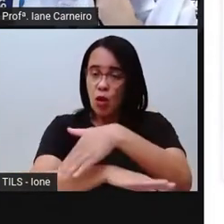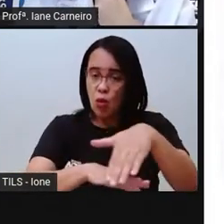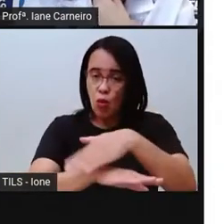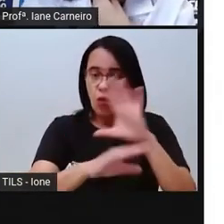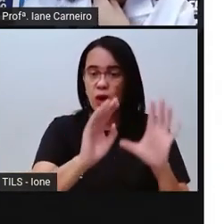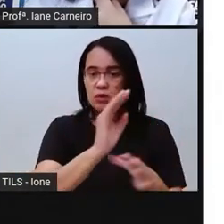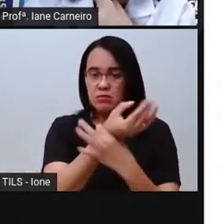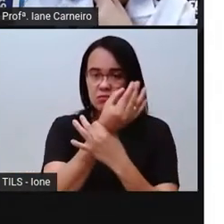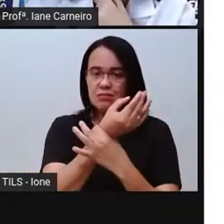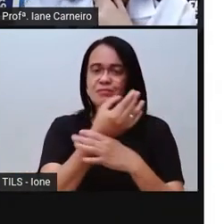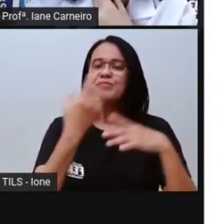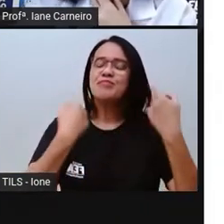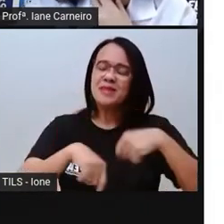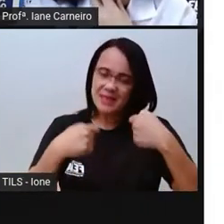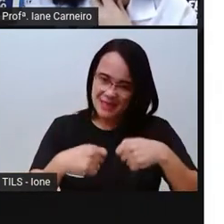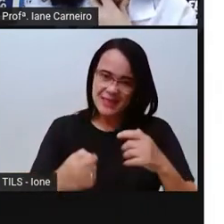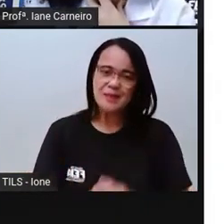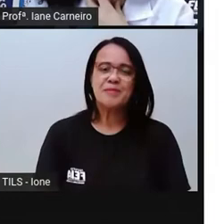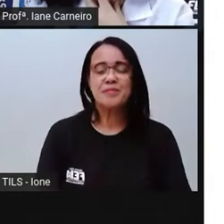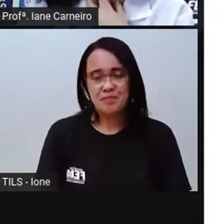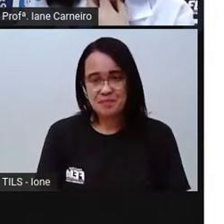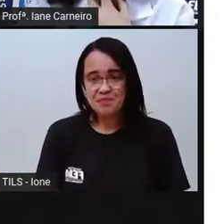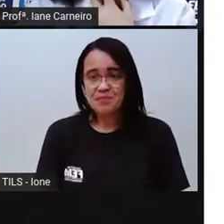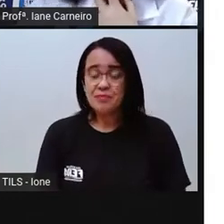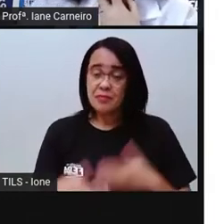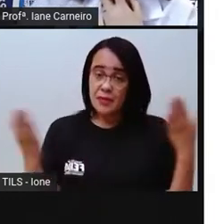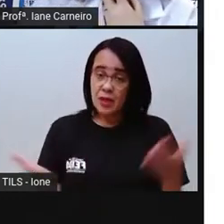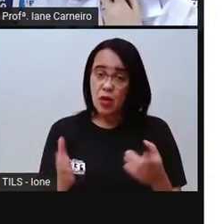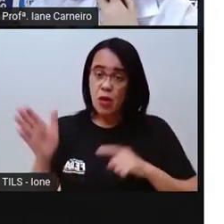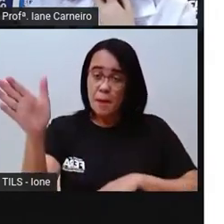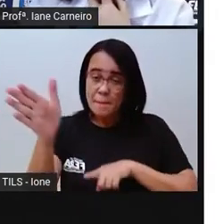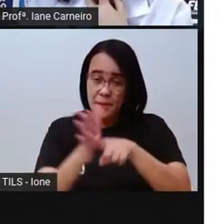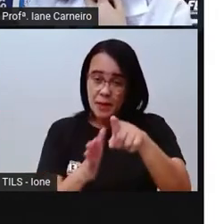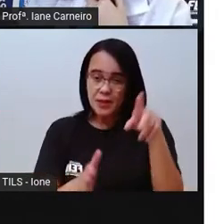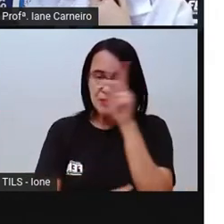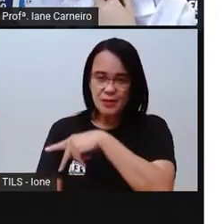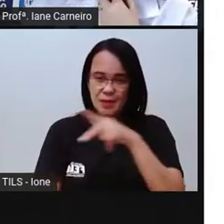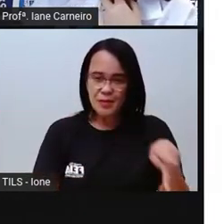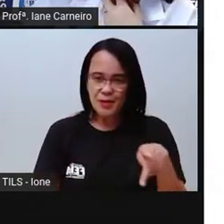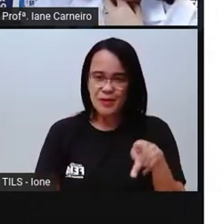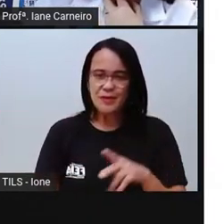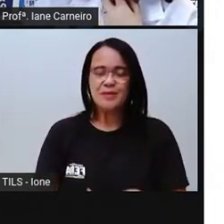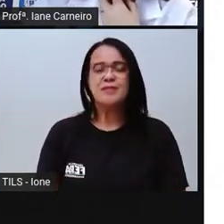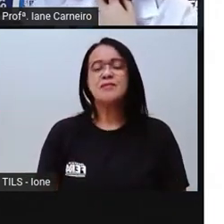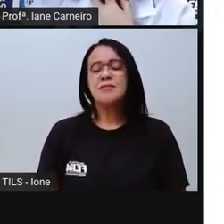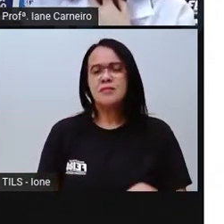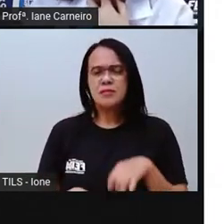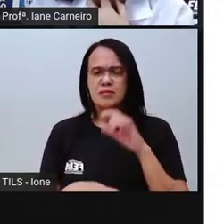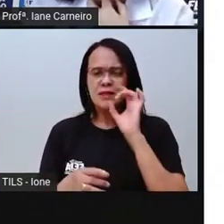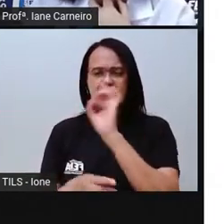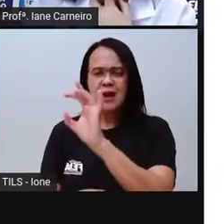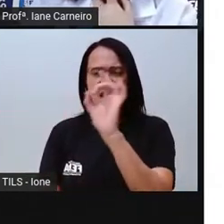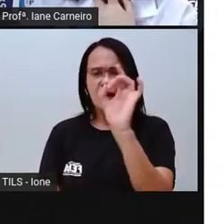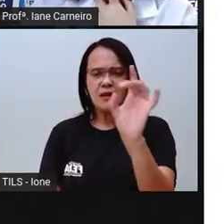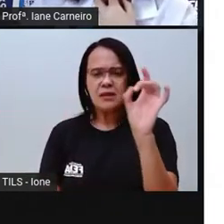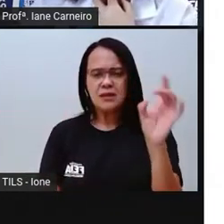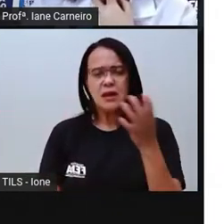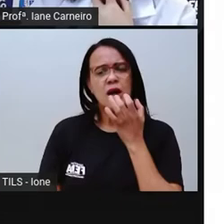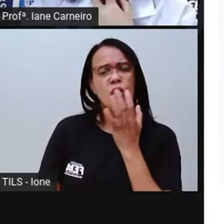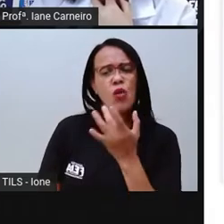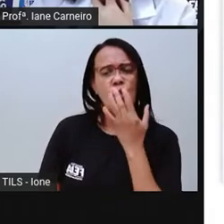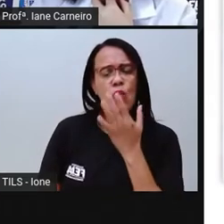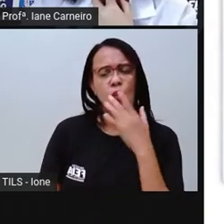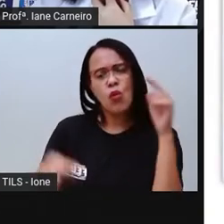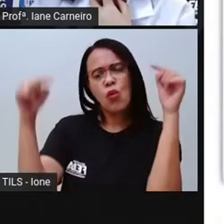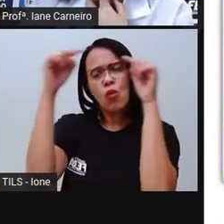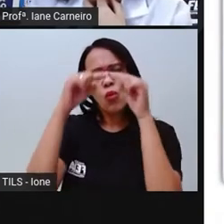E aí, ó, a Pro tem uma pergunta para vocês. O que cada cor, né, do semáforo representa? Já pararam para